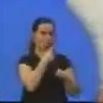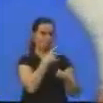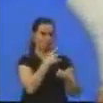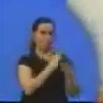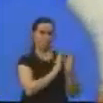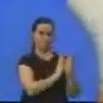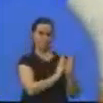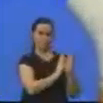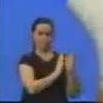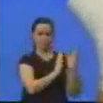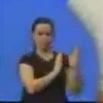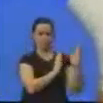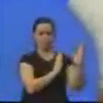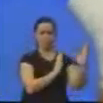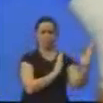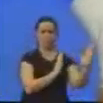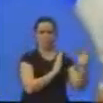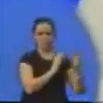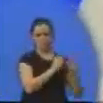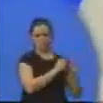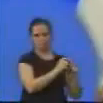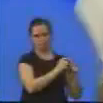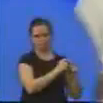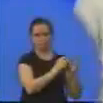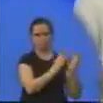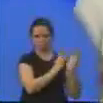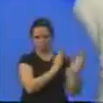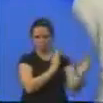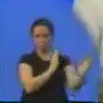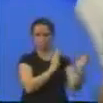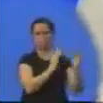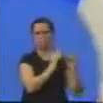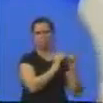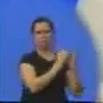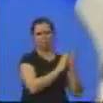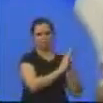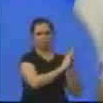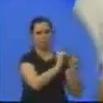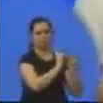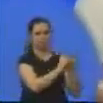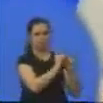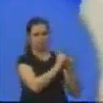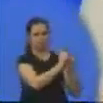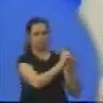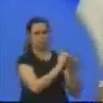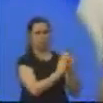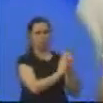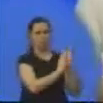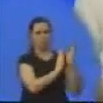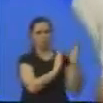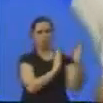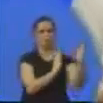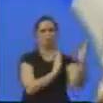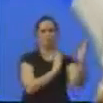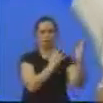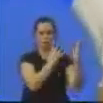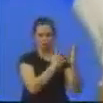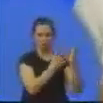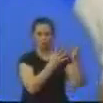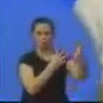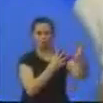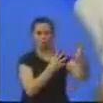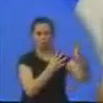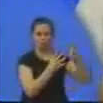tela, na realidade a minha cerca que eu estou fazendo, tenha 4 fios de arame. Então o que eu vou